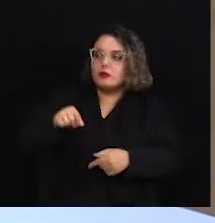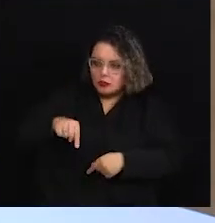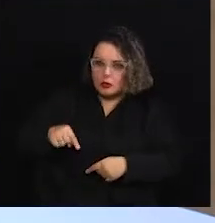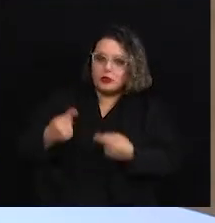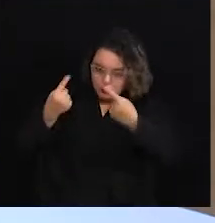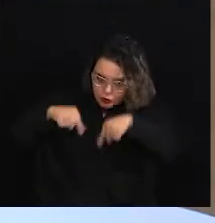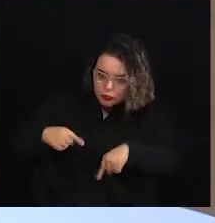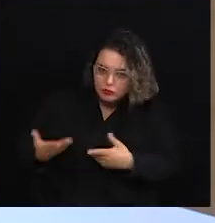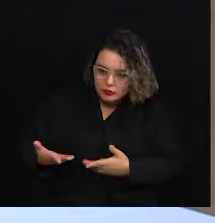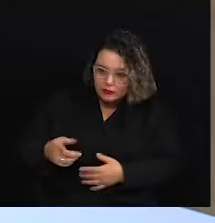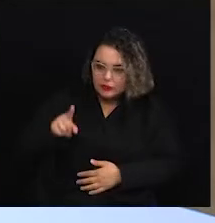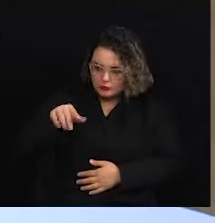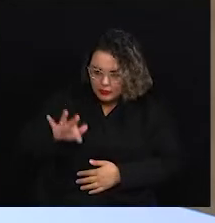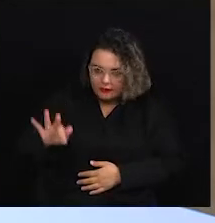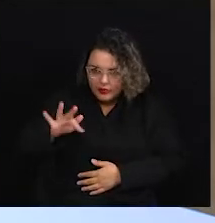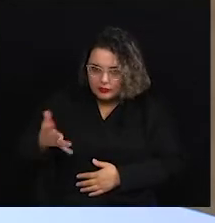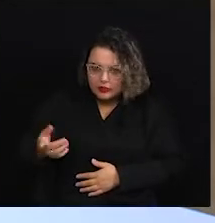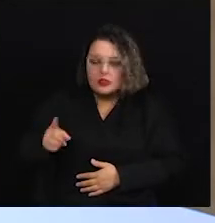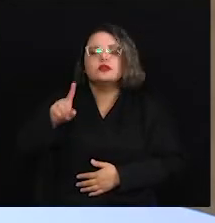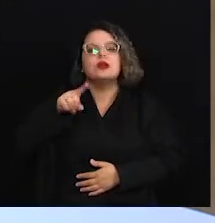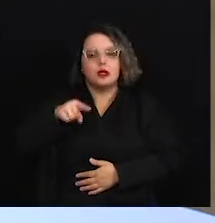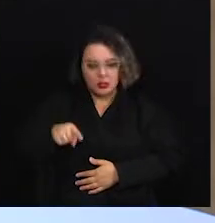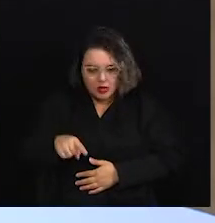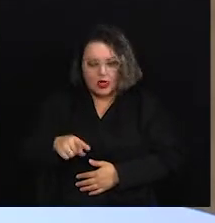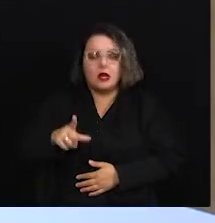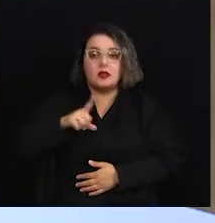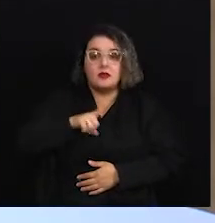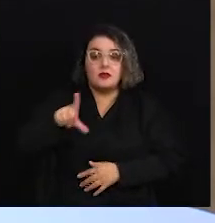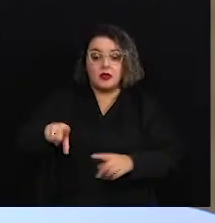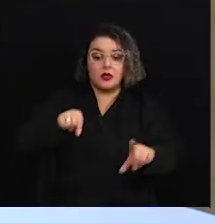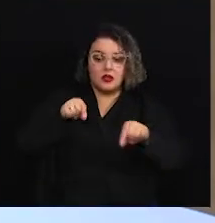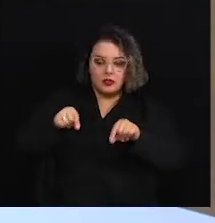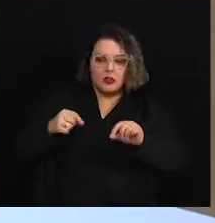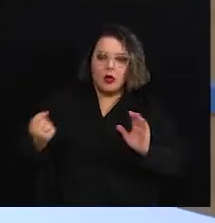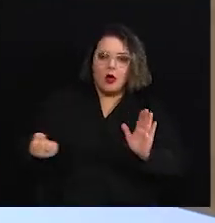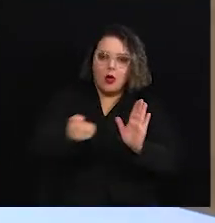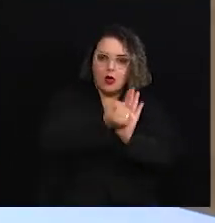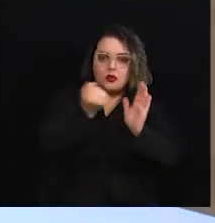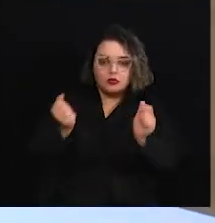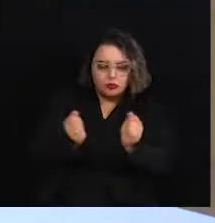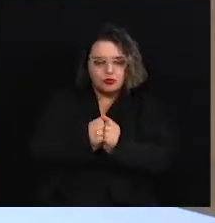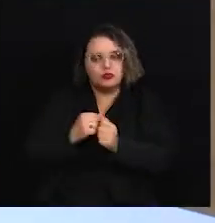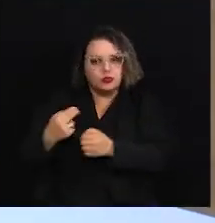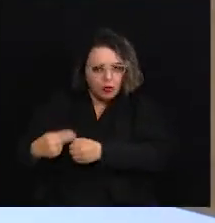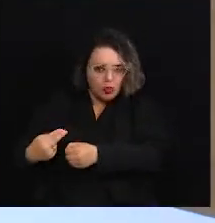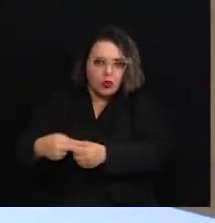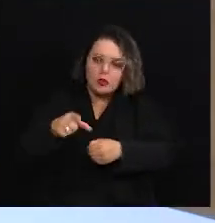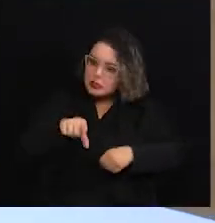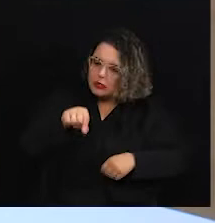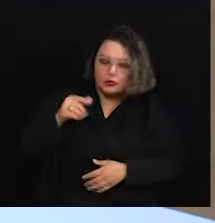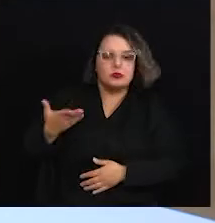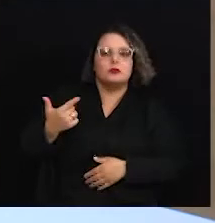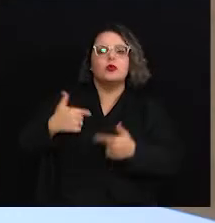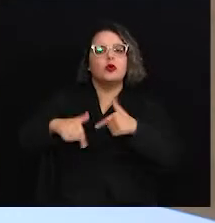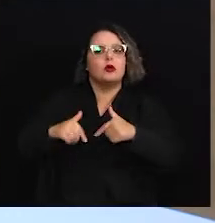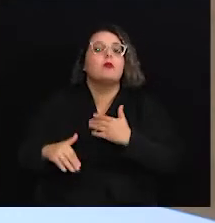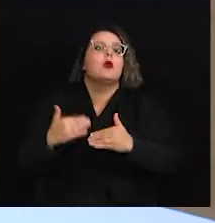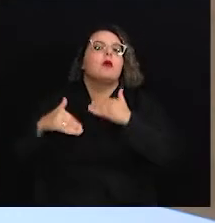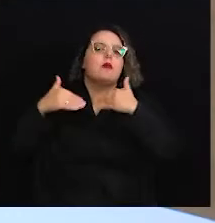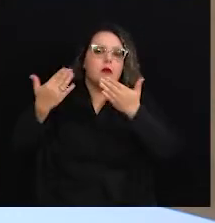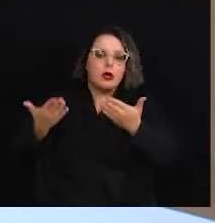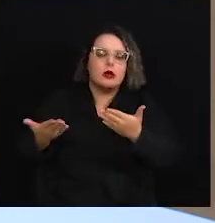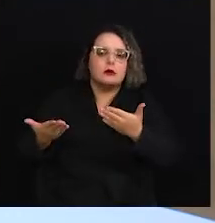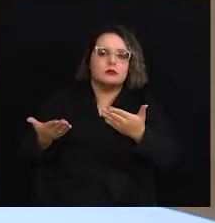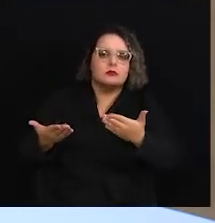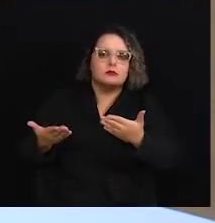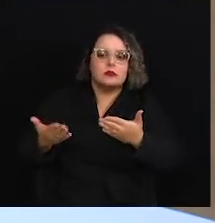do desafio? Por conta do desafio. Durante o desafio, a gente teve a opção de escolher essa patente junto à Unicamp e a gente escolheu ela para trabalhar e